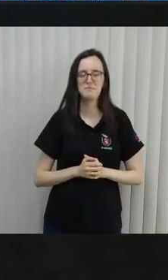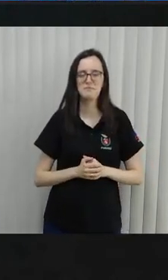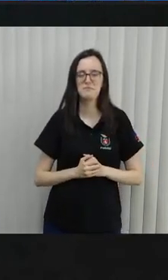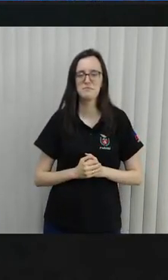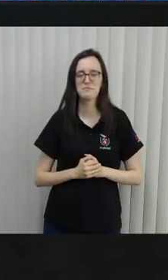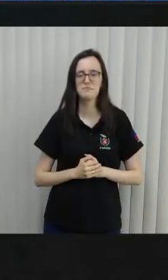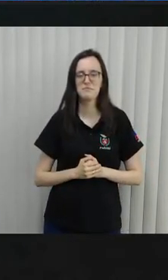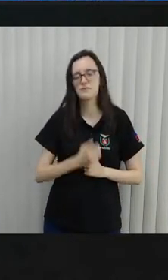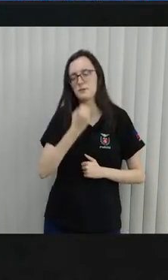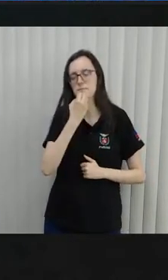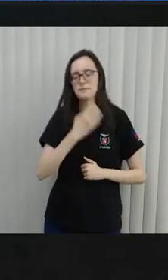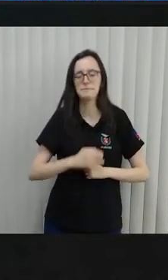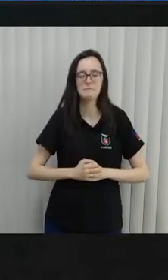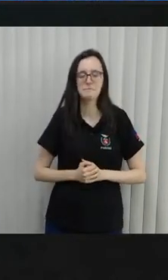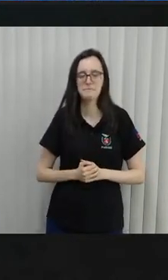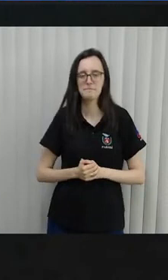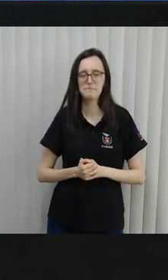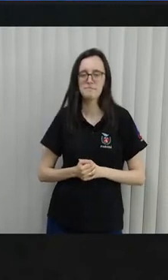É muito bom.